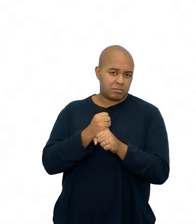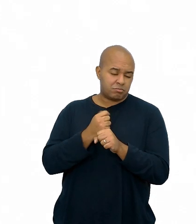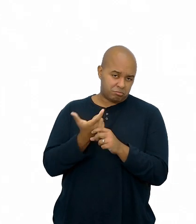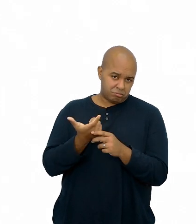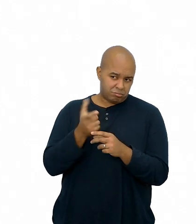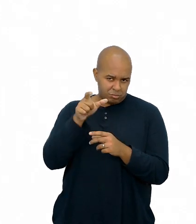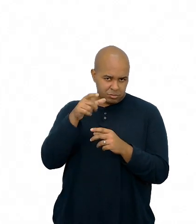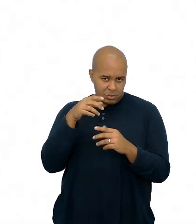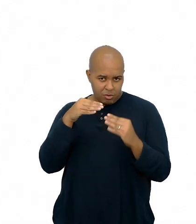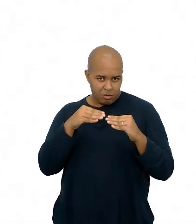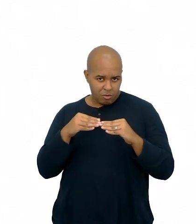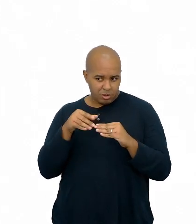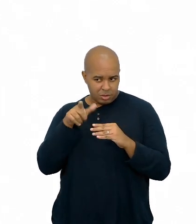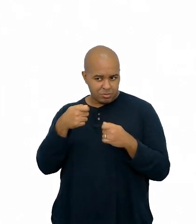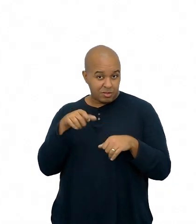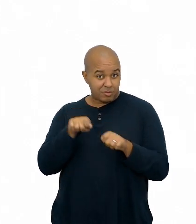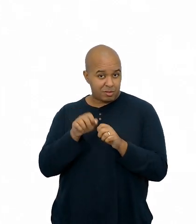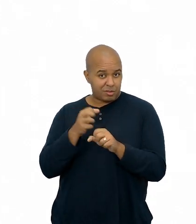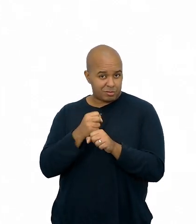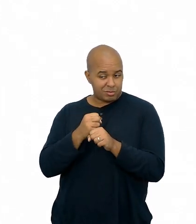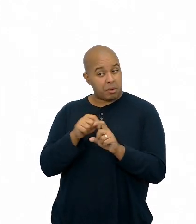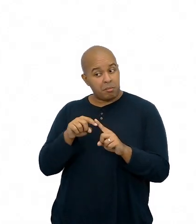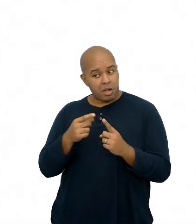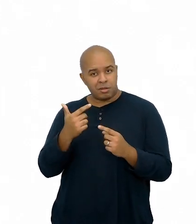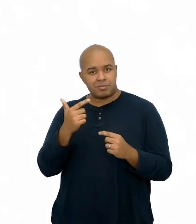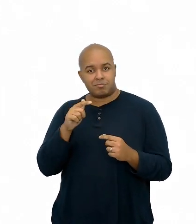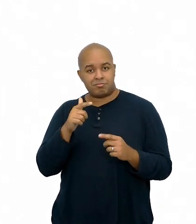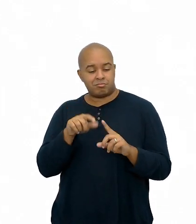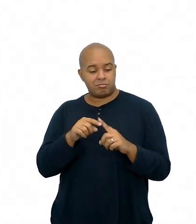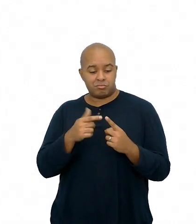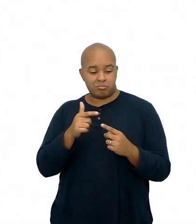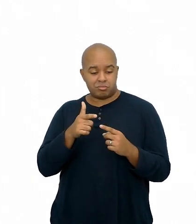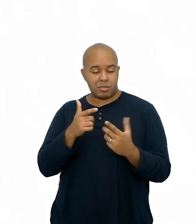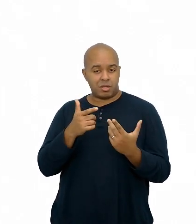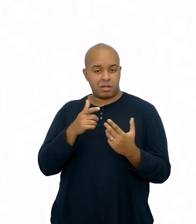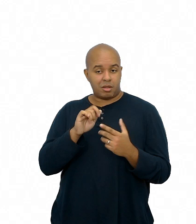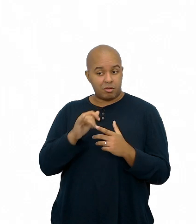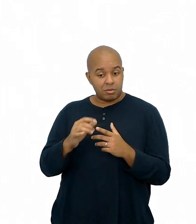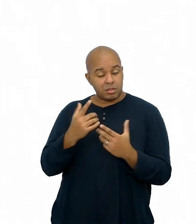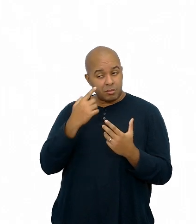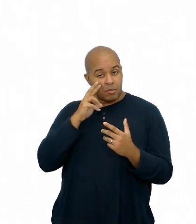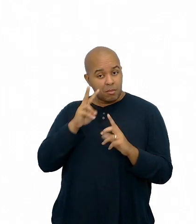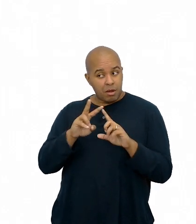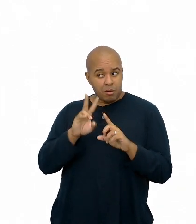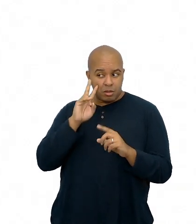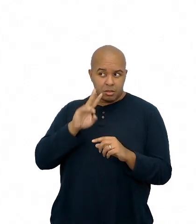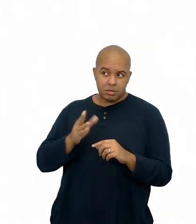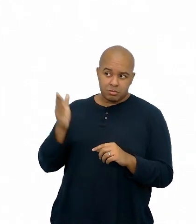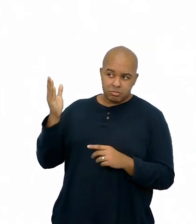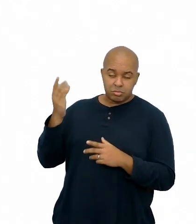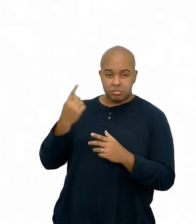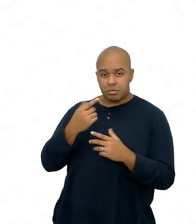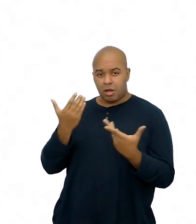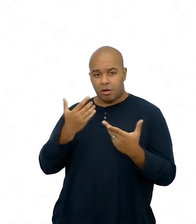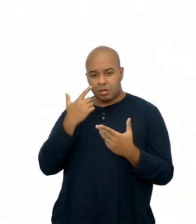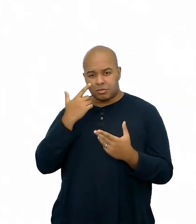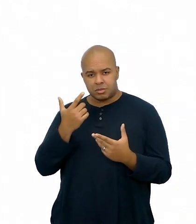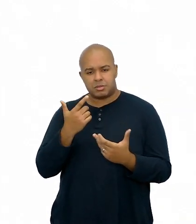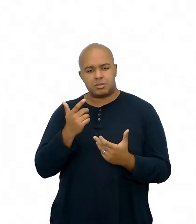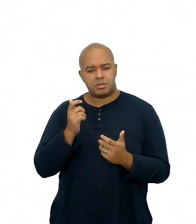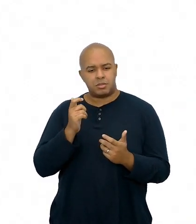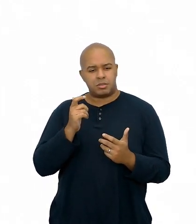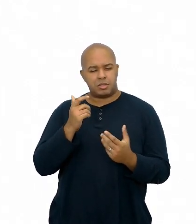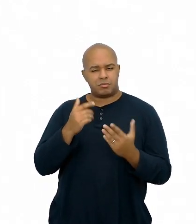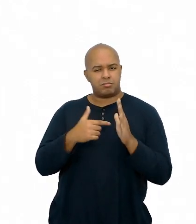né, vocês concordam? Eles vão ter que fazer uma contagem, mas não de 1 a 1, mas olhando aqui, nesse primeiro momento,